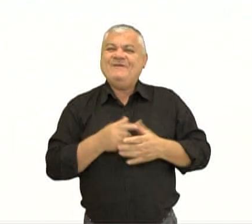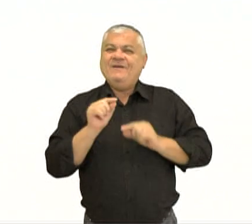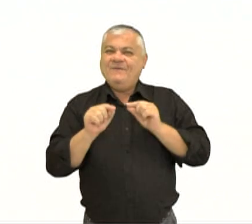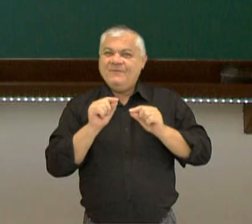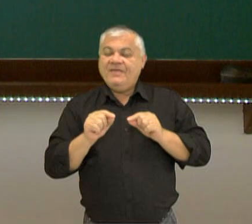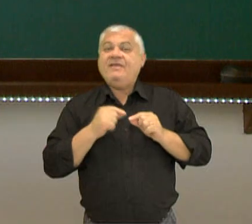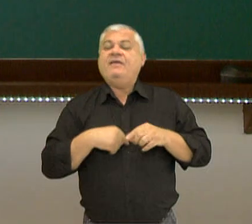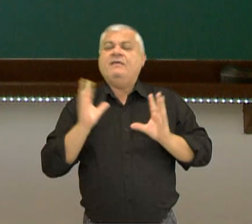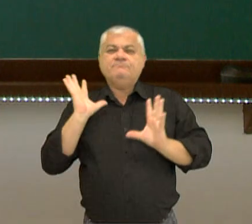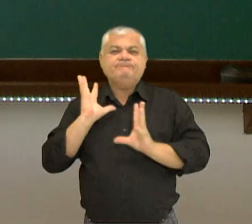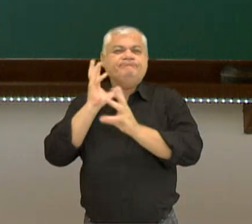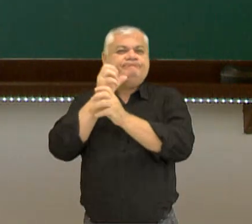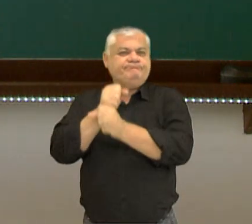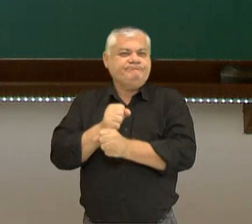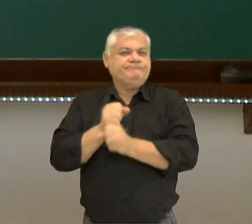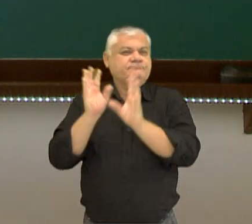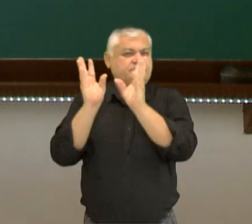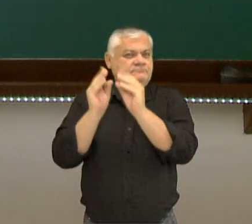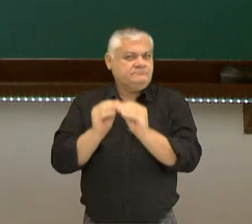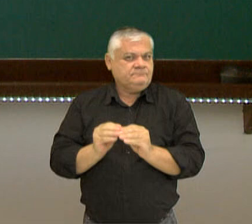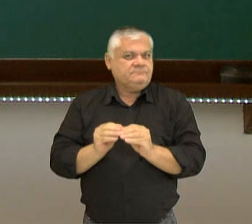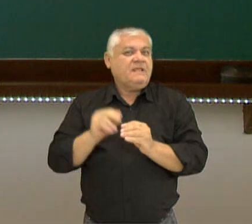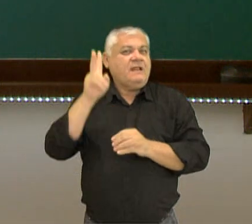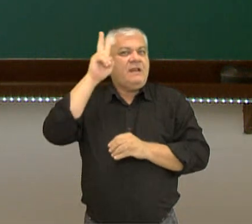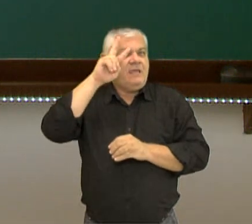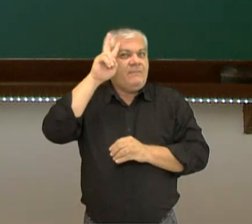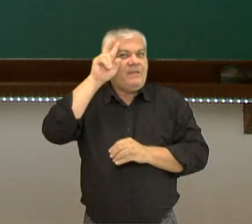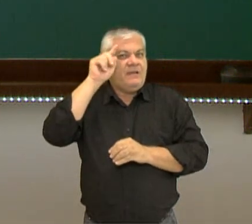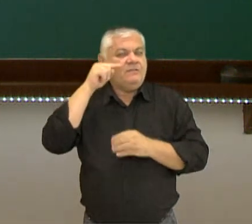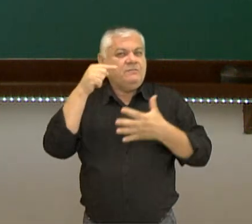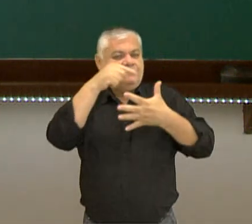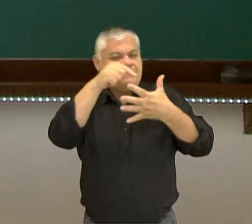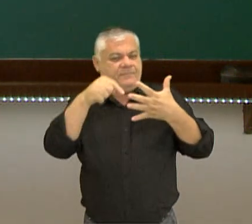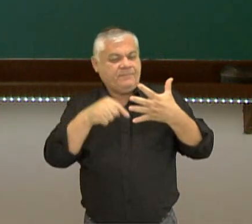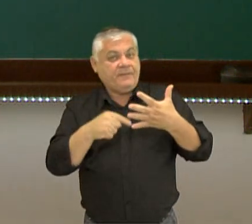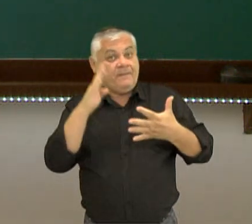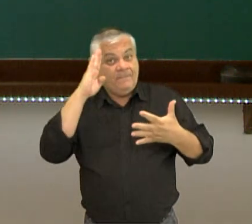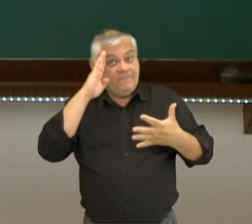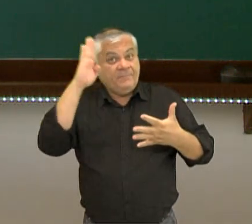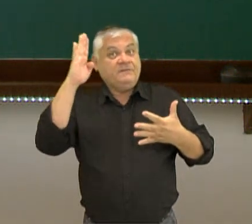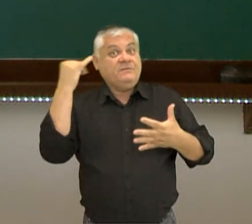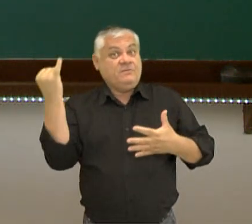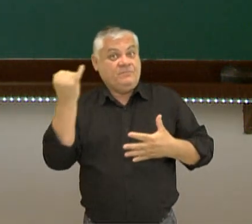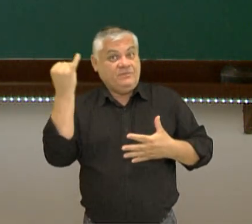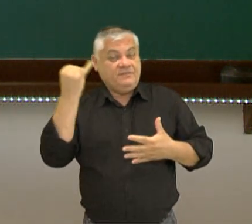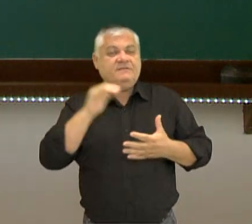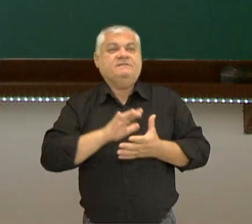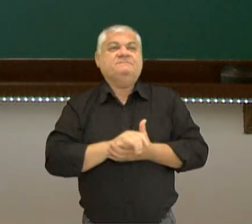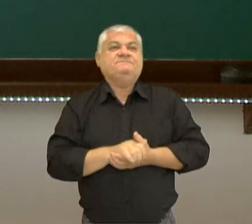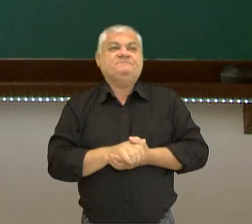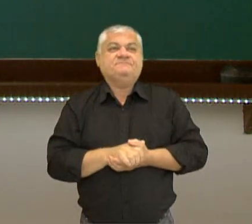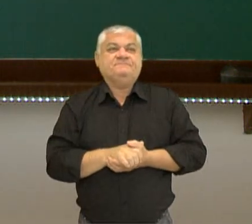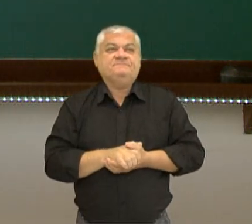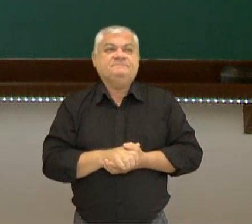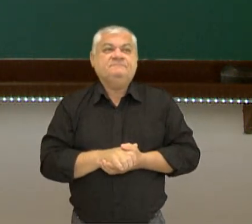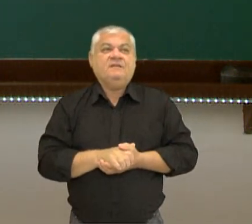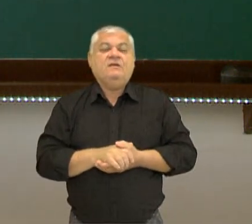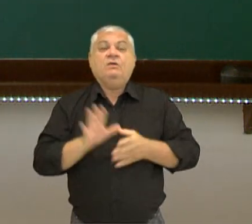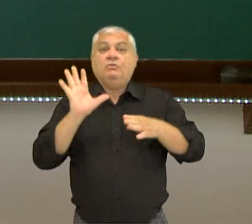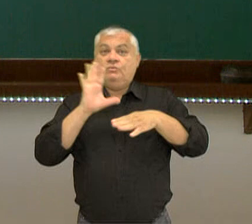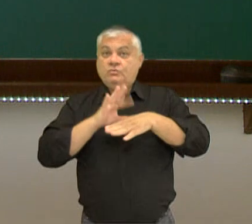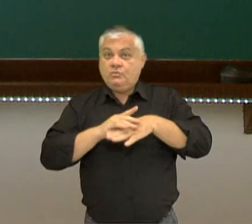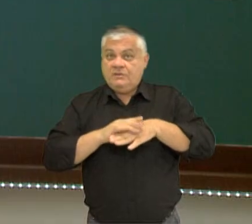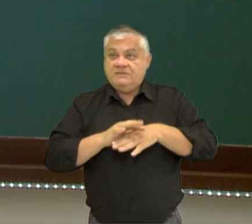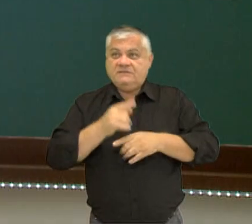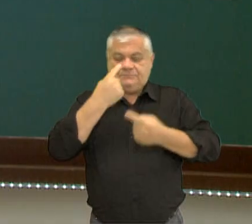a nossa retomada, só recapitulando os pontos principais que nós abordamos. Então nós vimos que